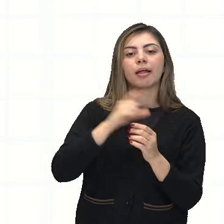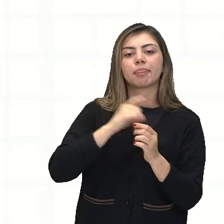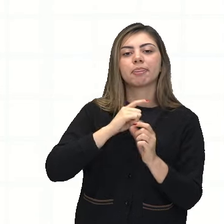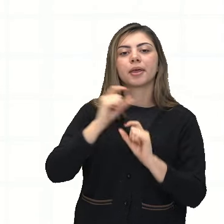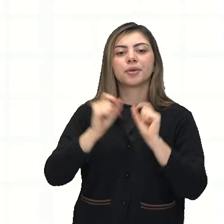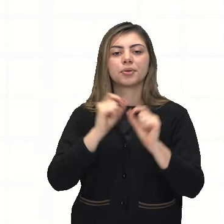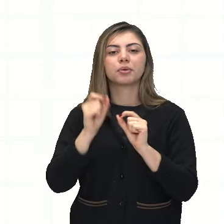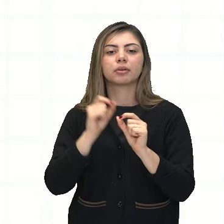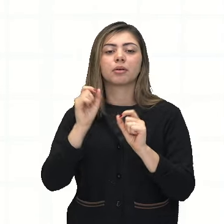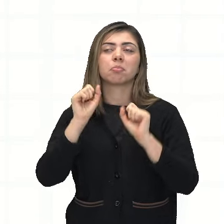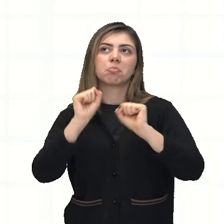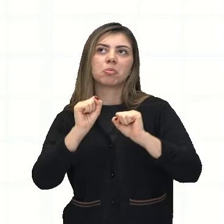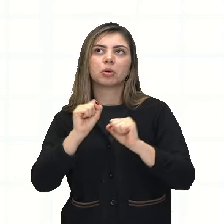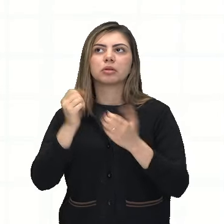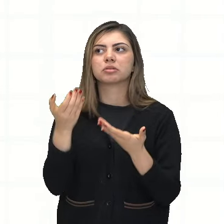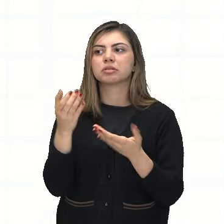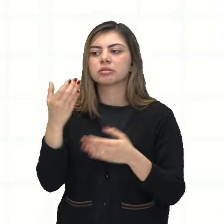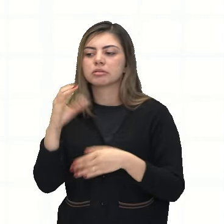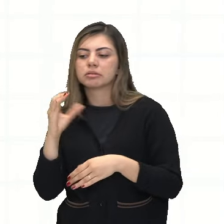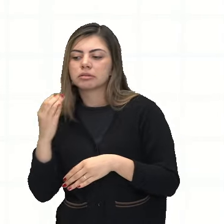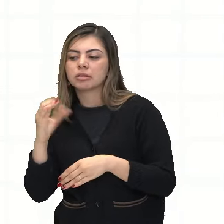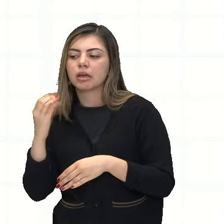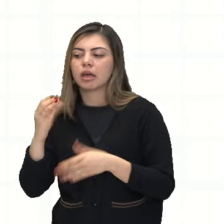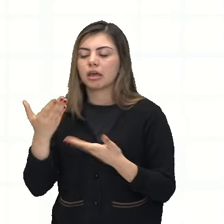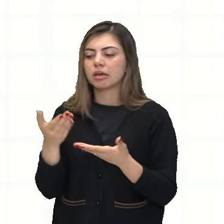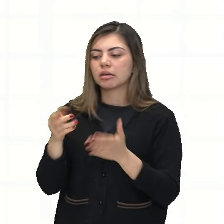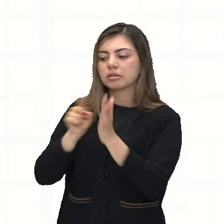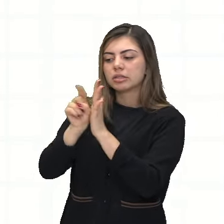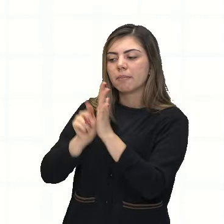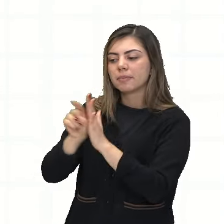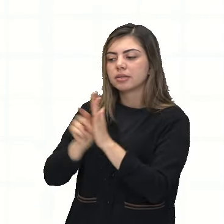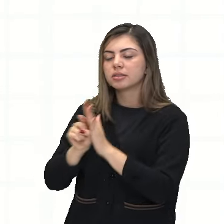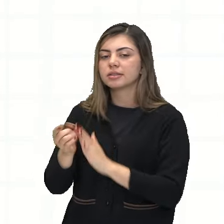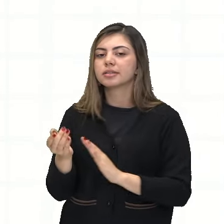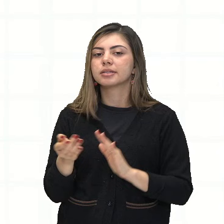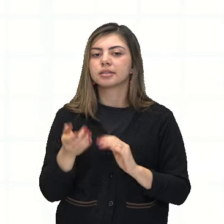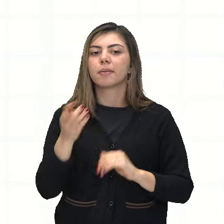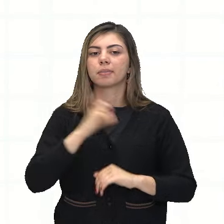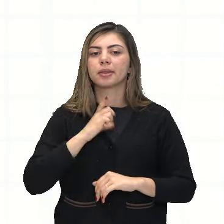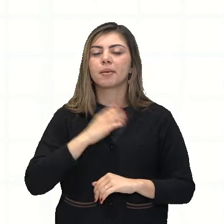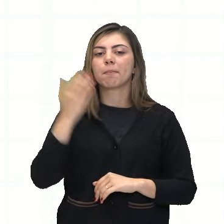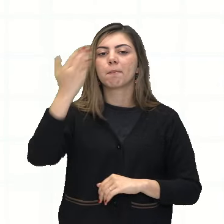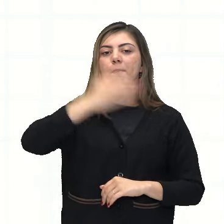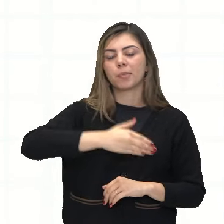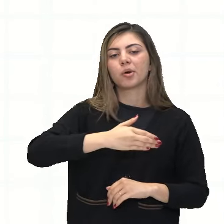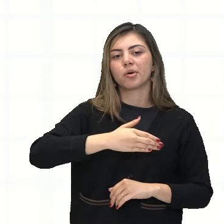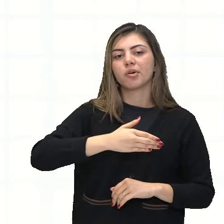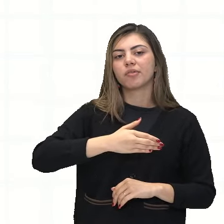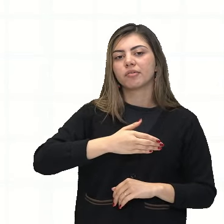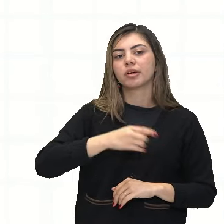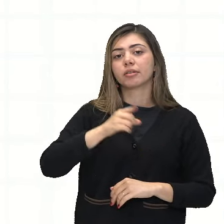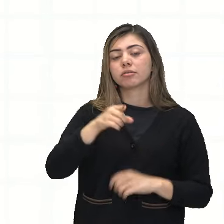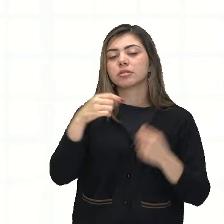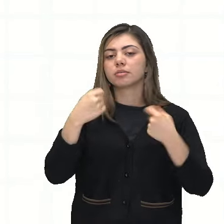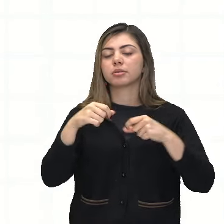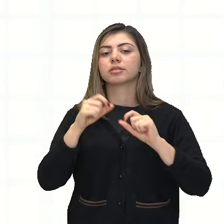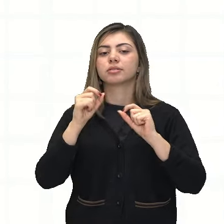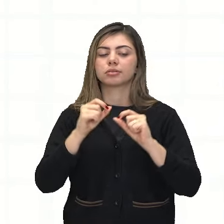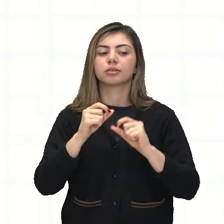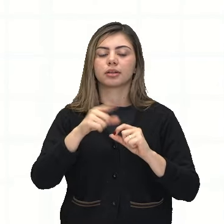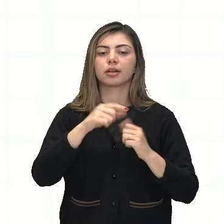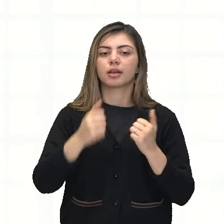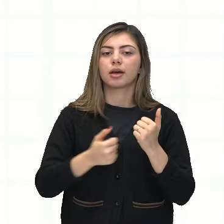em em ciência em pesquisas em trabalhos que Tragam com esses argumentos que você precisa para